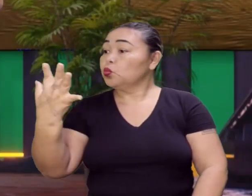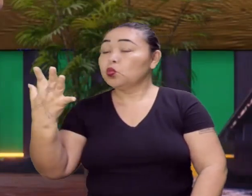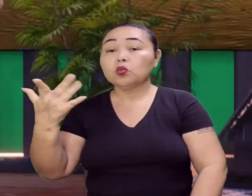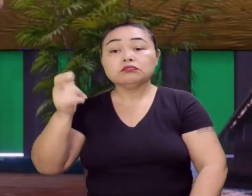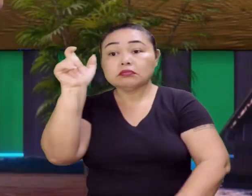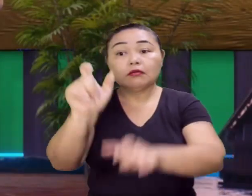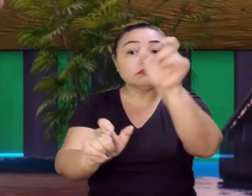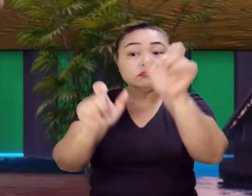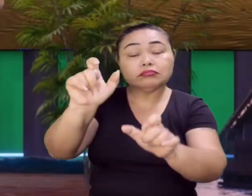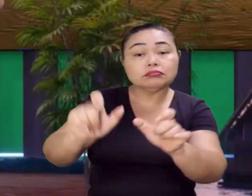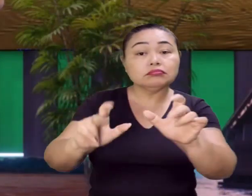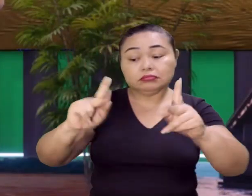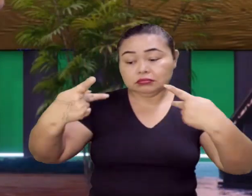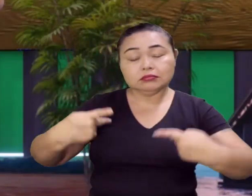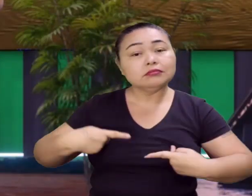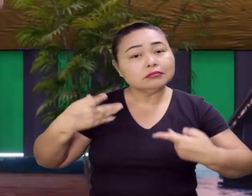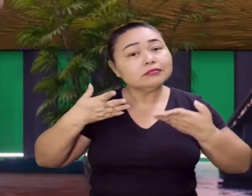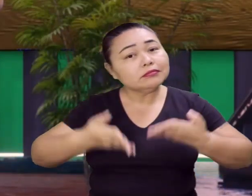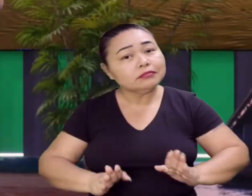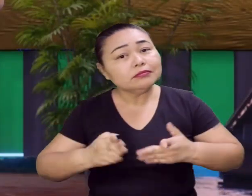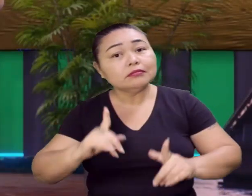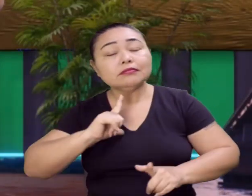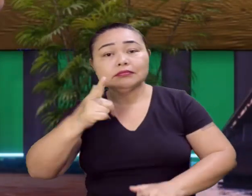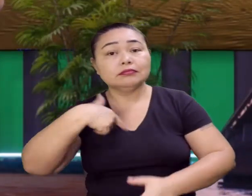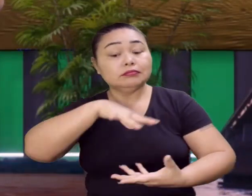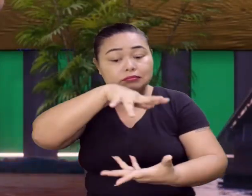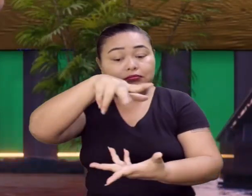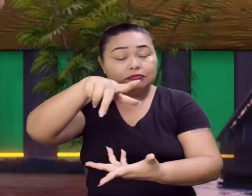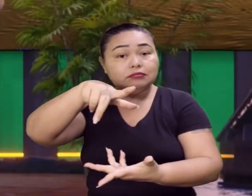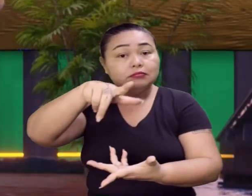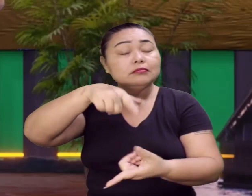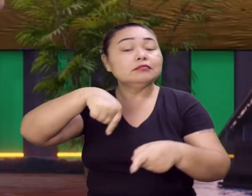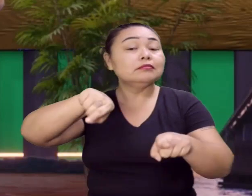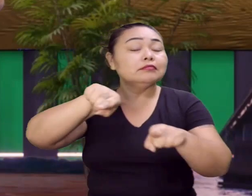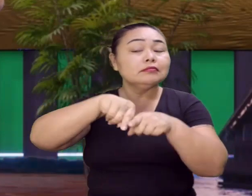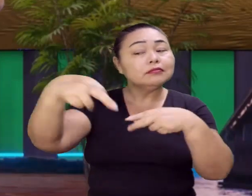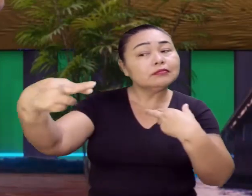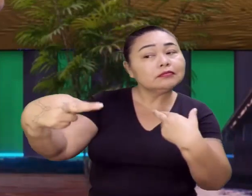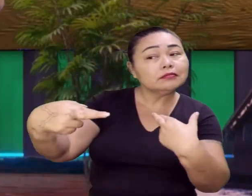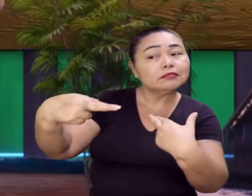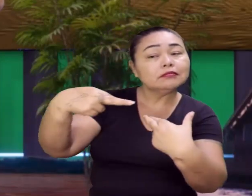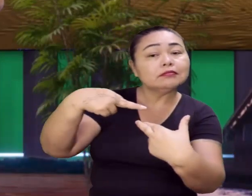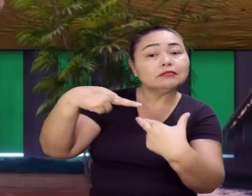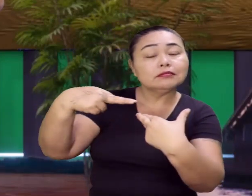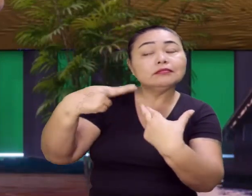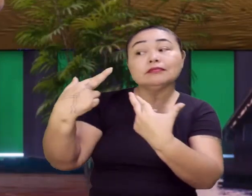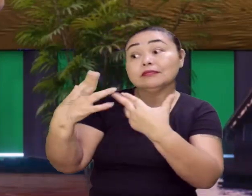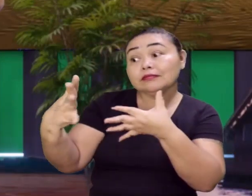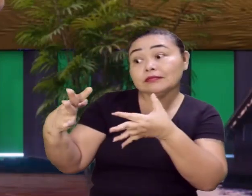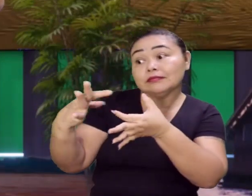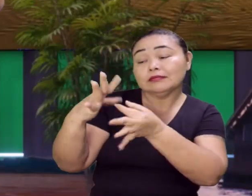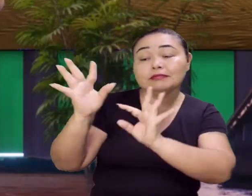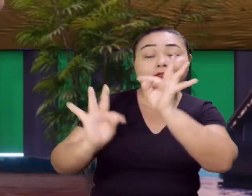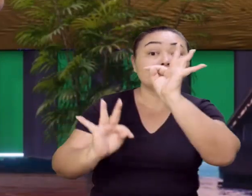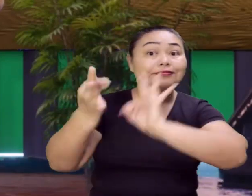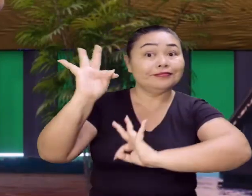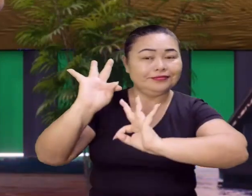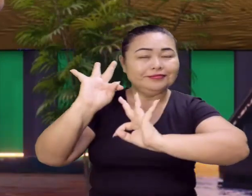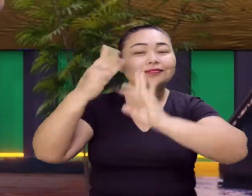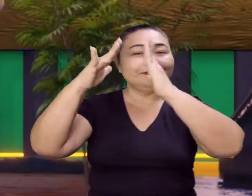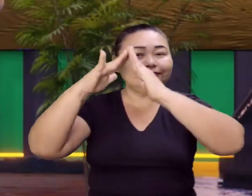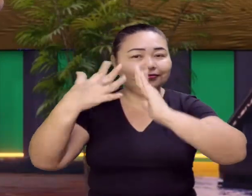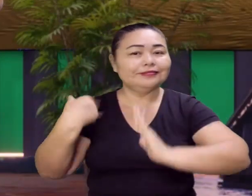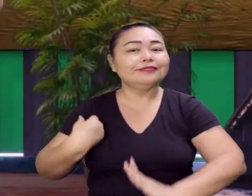seres humanos que hoje tem no nosso mundo também está relacionado ao nível tecnológico que a gente vive,